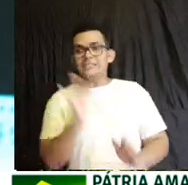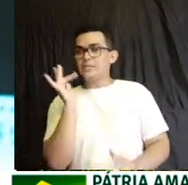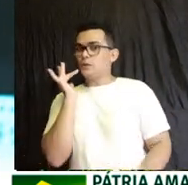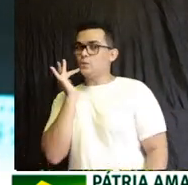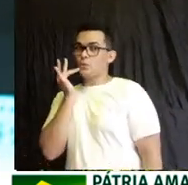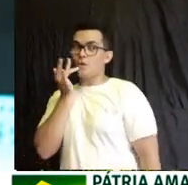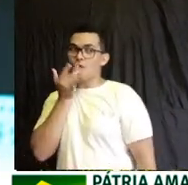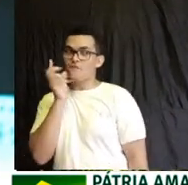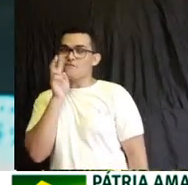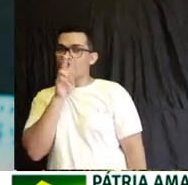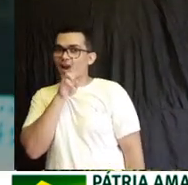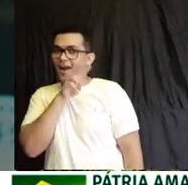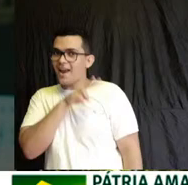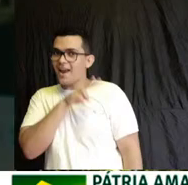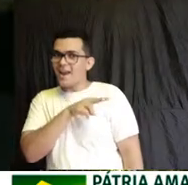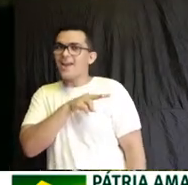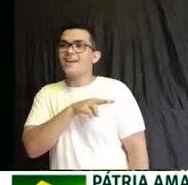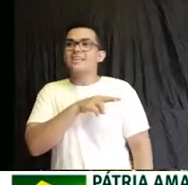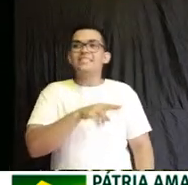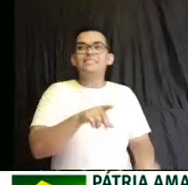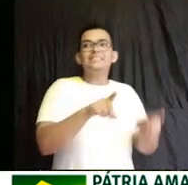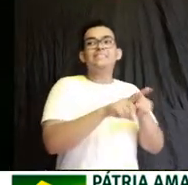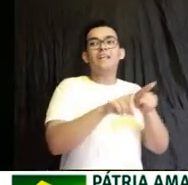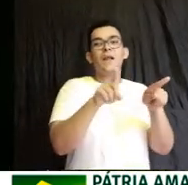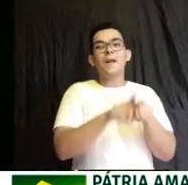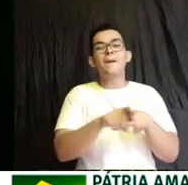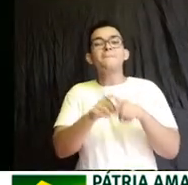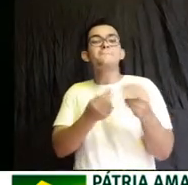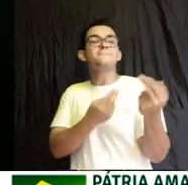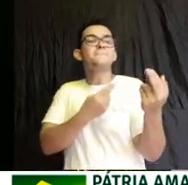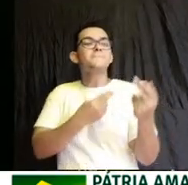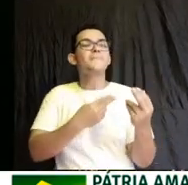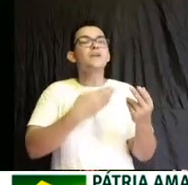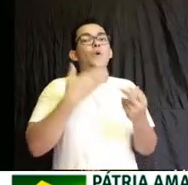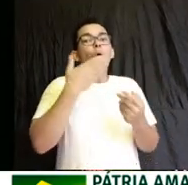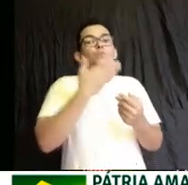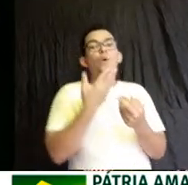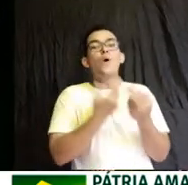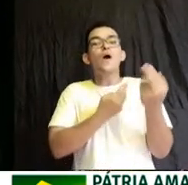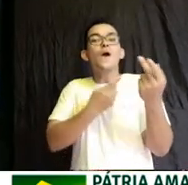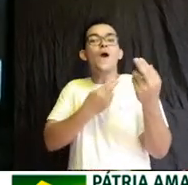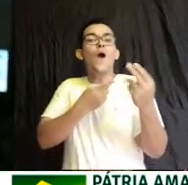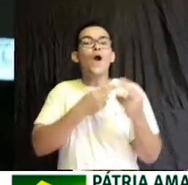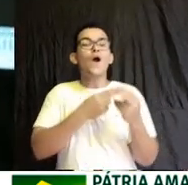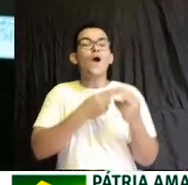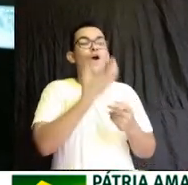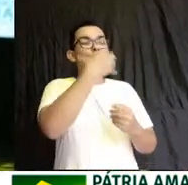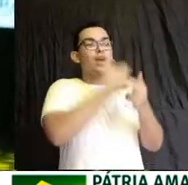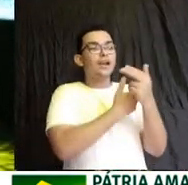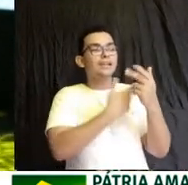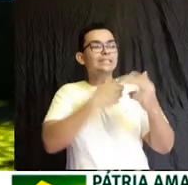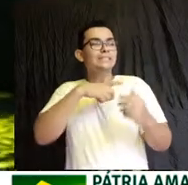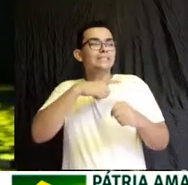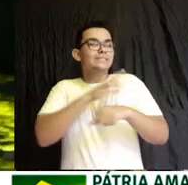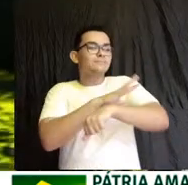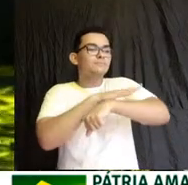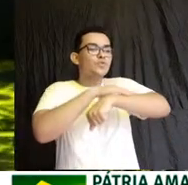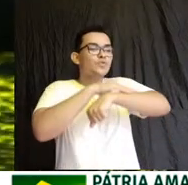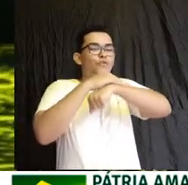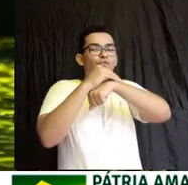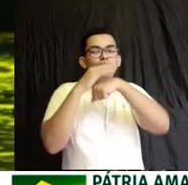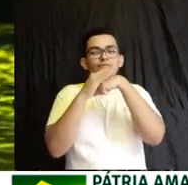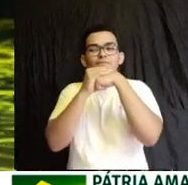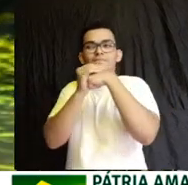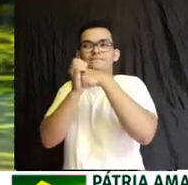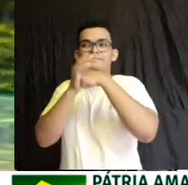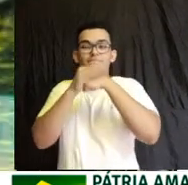Jaboticaba, teu olhar noturno. Beijo travoso de um bucajá. Pele macia, é carne de